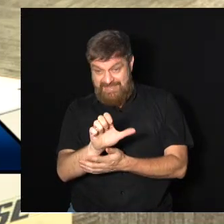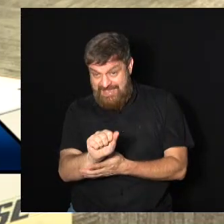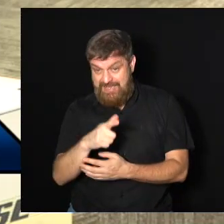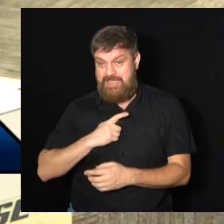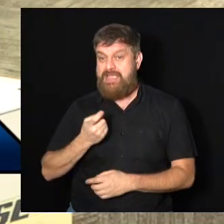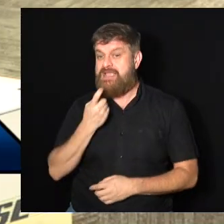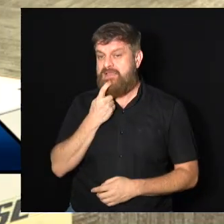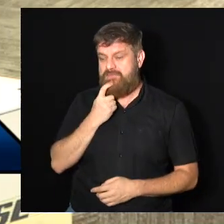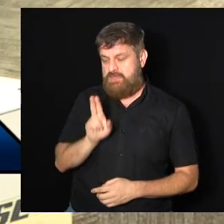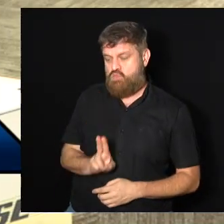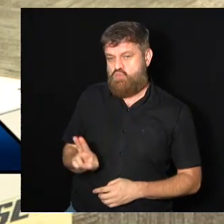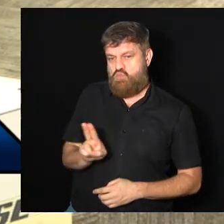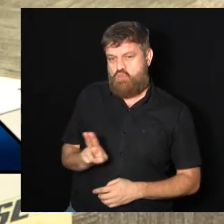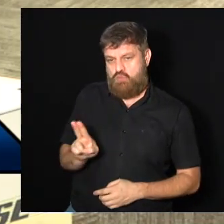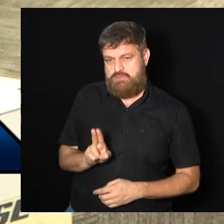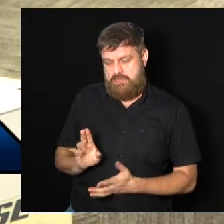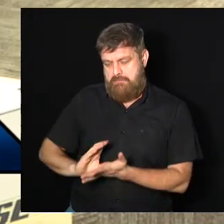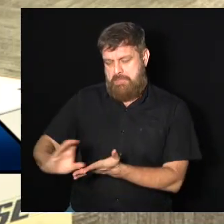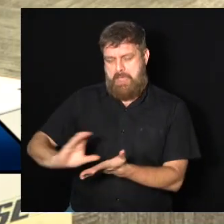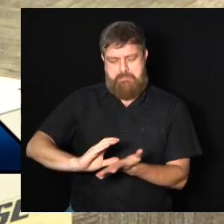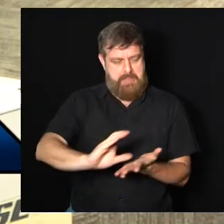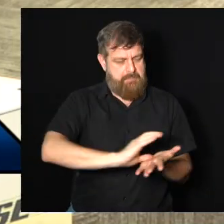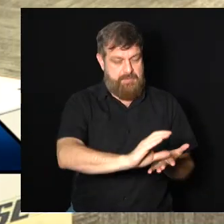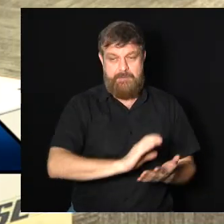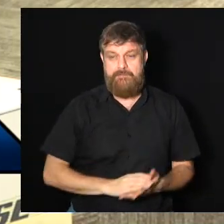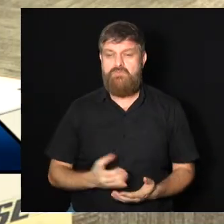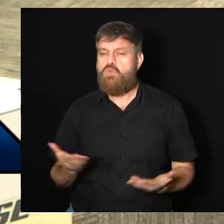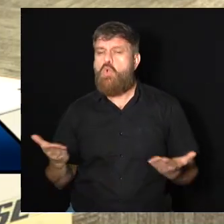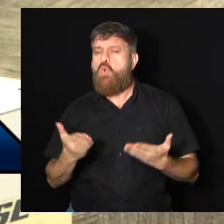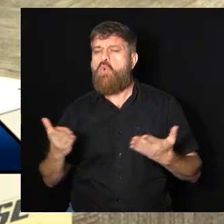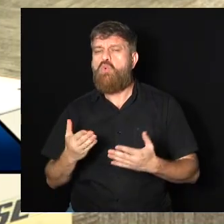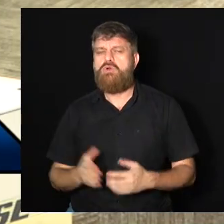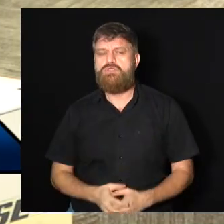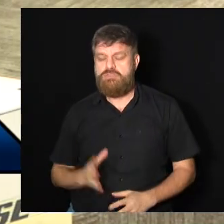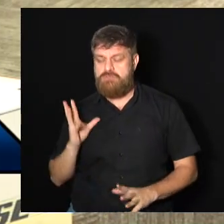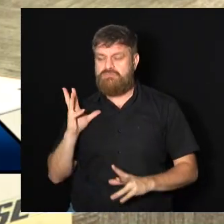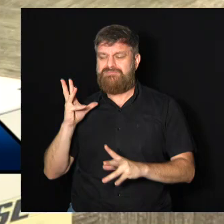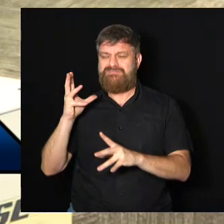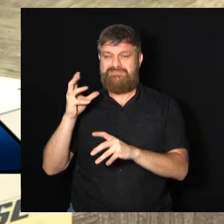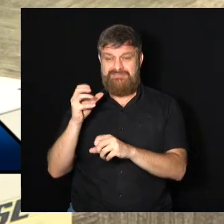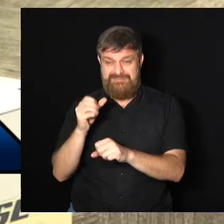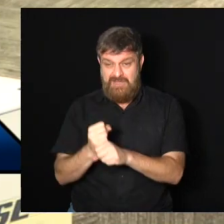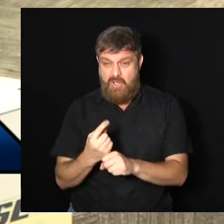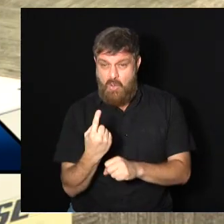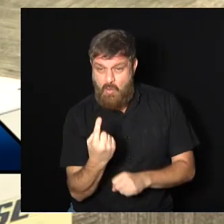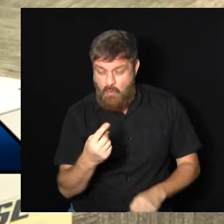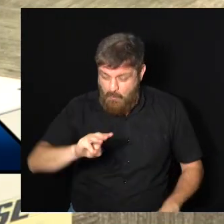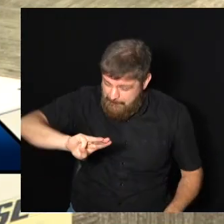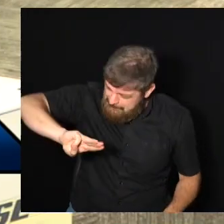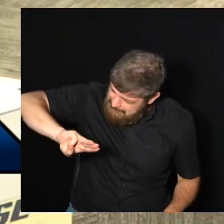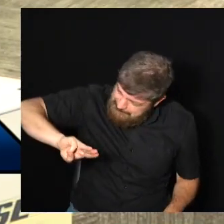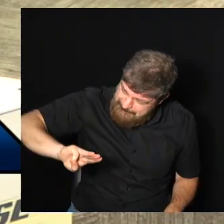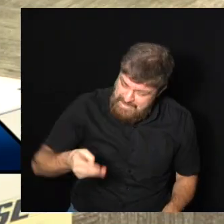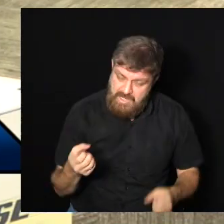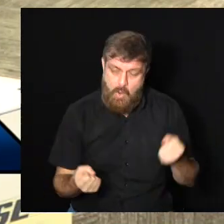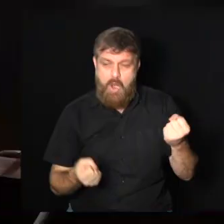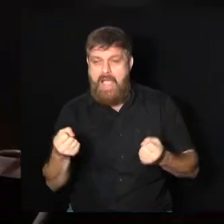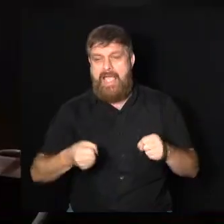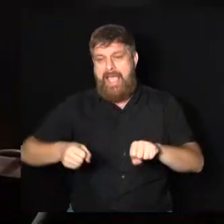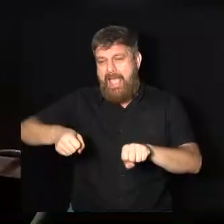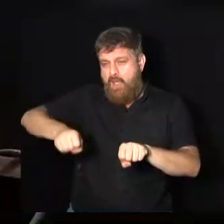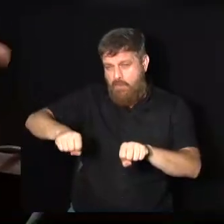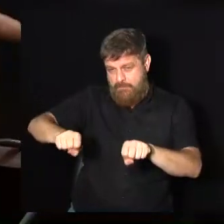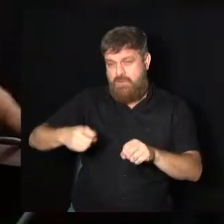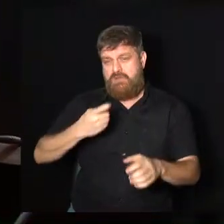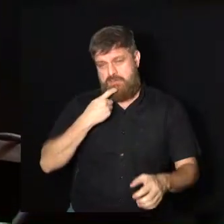Campinas. Hoje, a estimativa dos veículos em Campinas é de mais de 1 milhão de veículos só na cidade de Campinas.